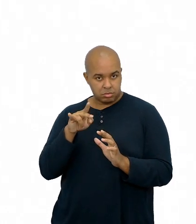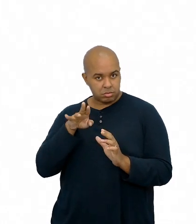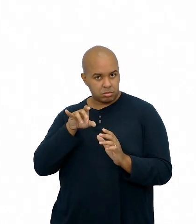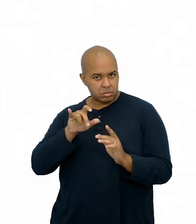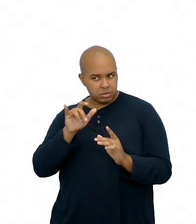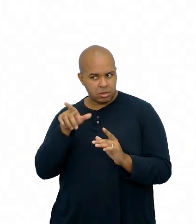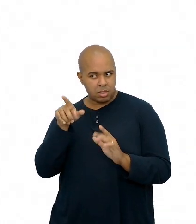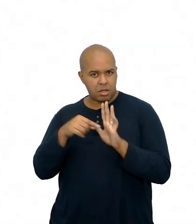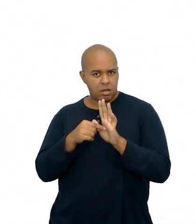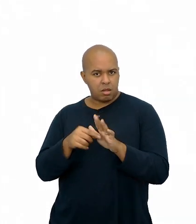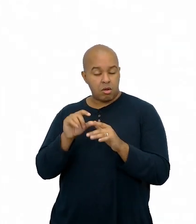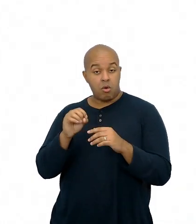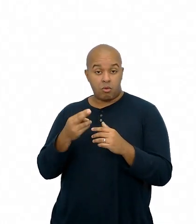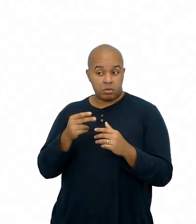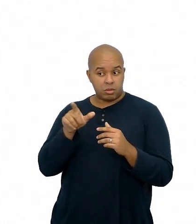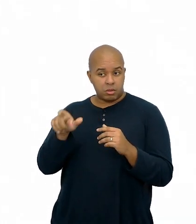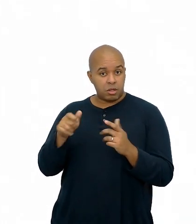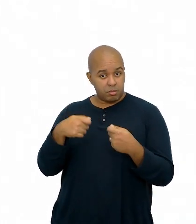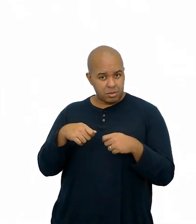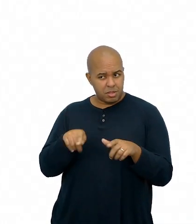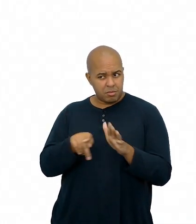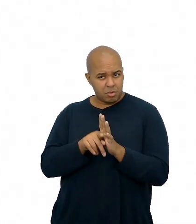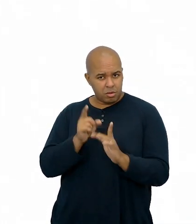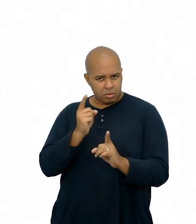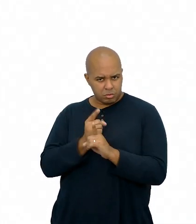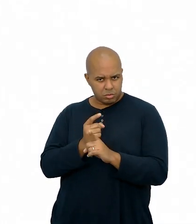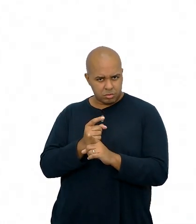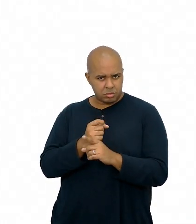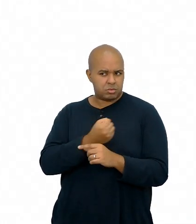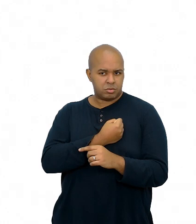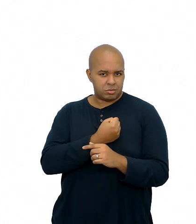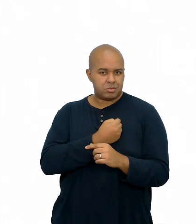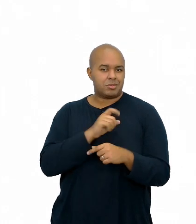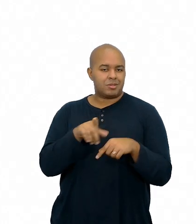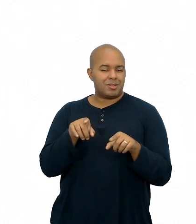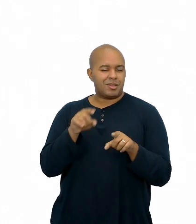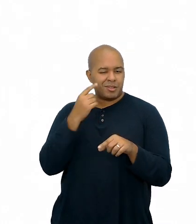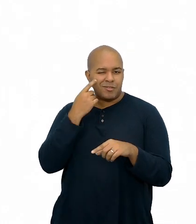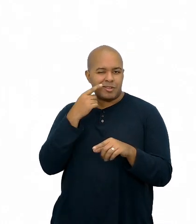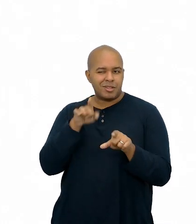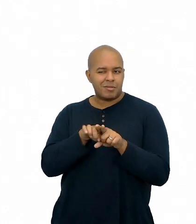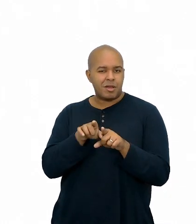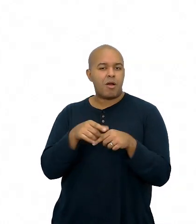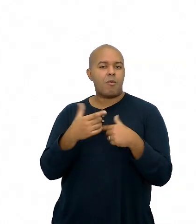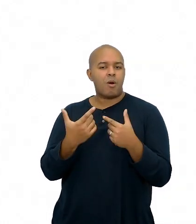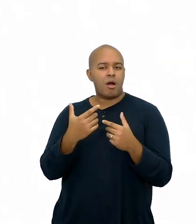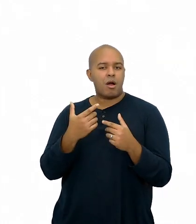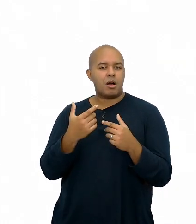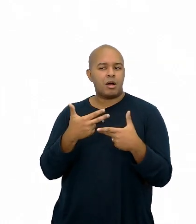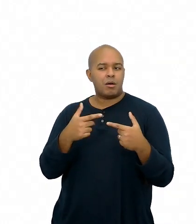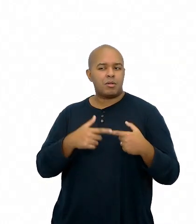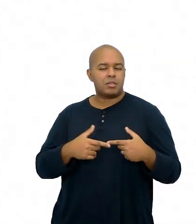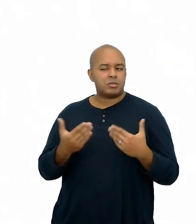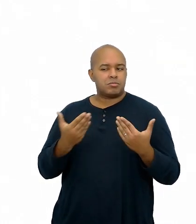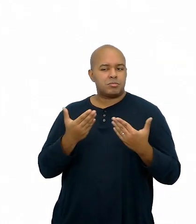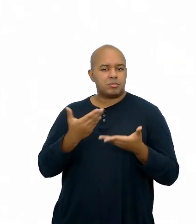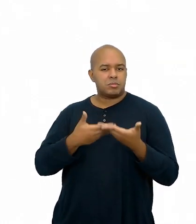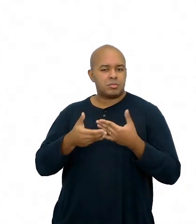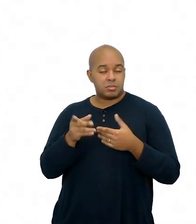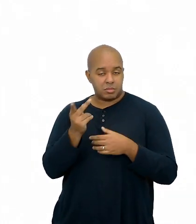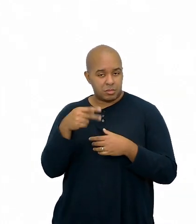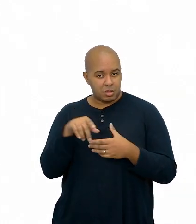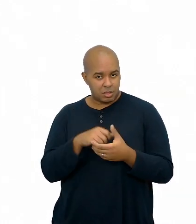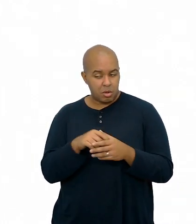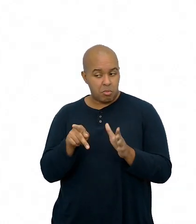está presente, ou seja, é necessário observar os números e verificar qual a relação que há entre